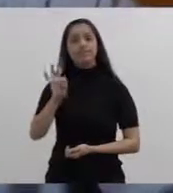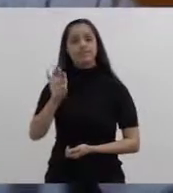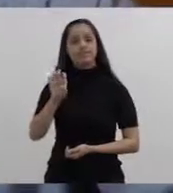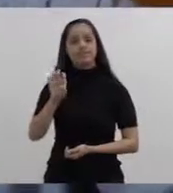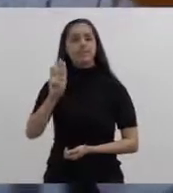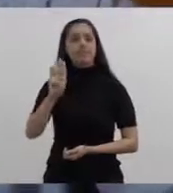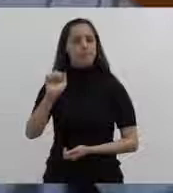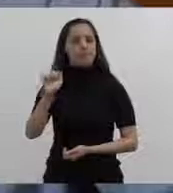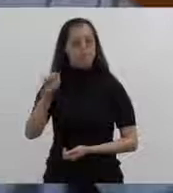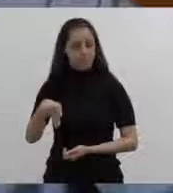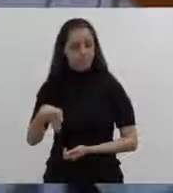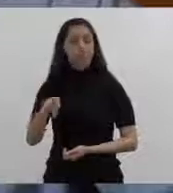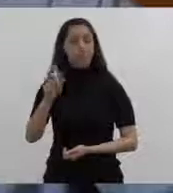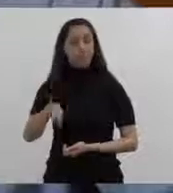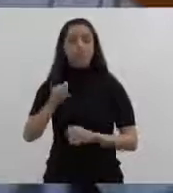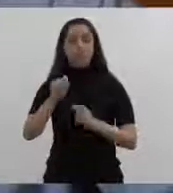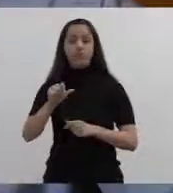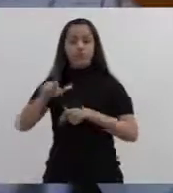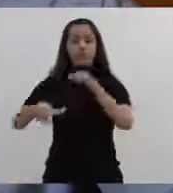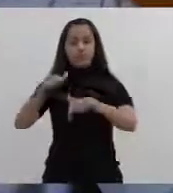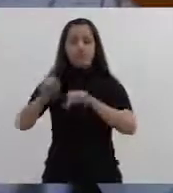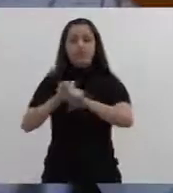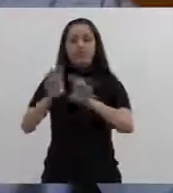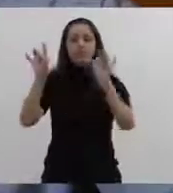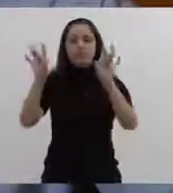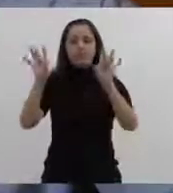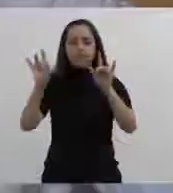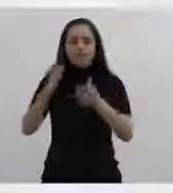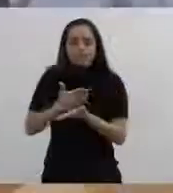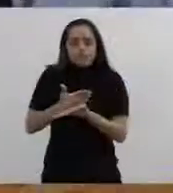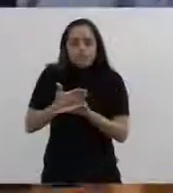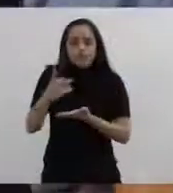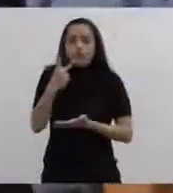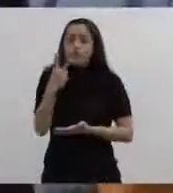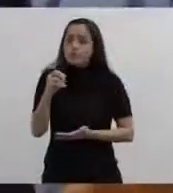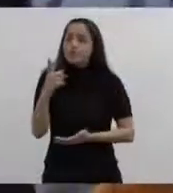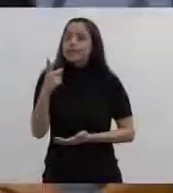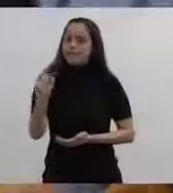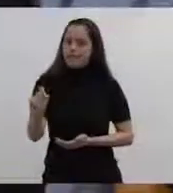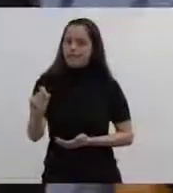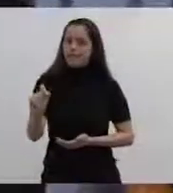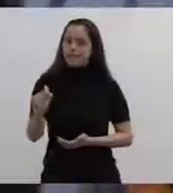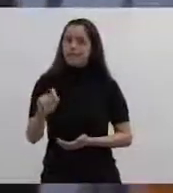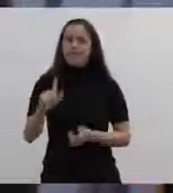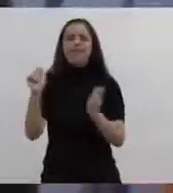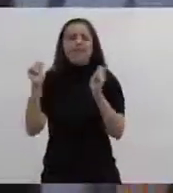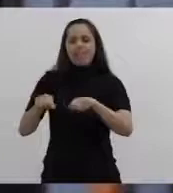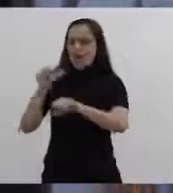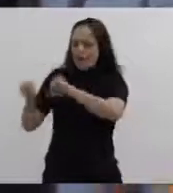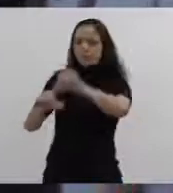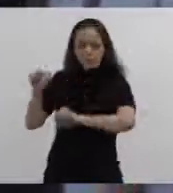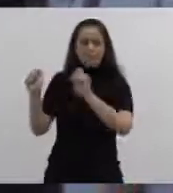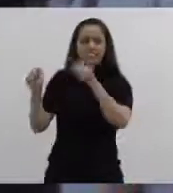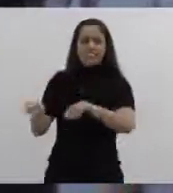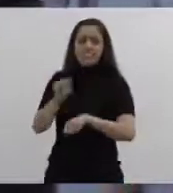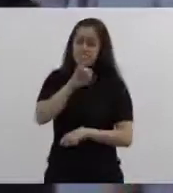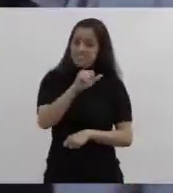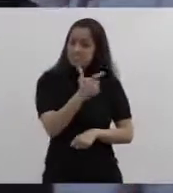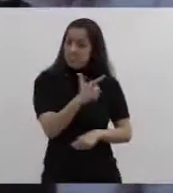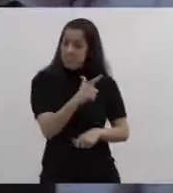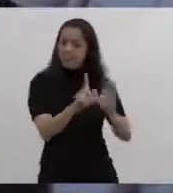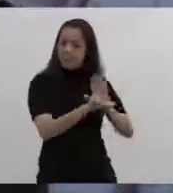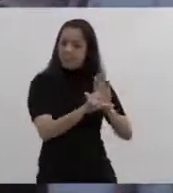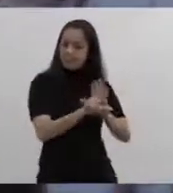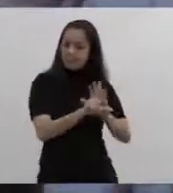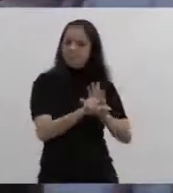cidade de Buenos Aires desde 5 de janeiro de 2010. Aqui, na verdade, muitas mudanças podem ser feitas sem lei.